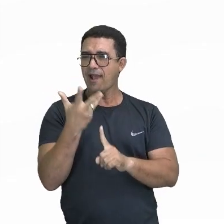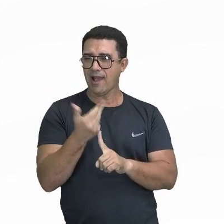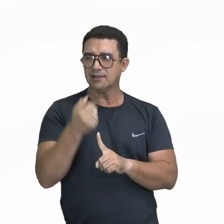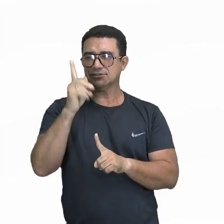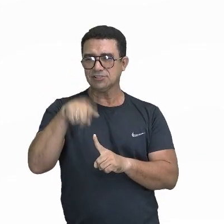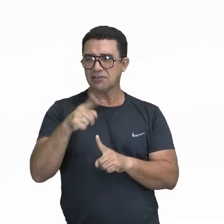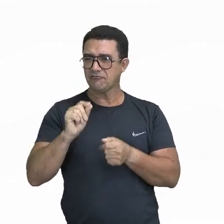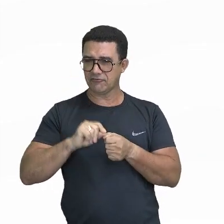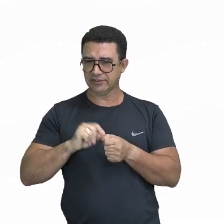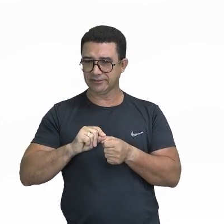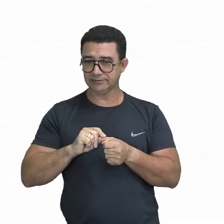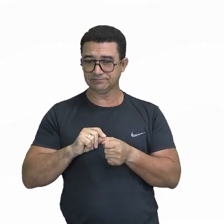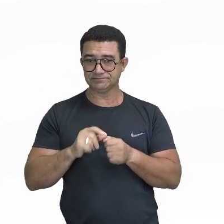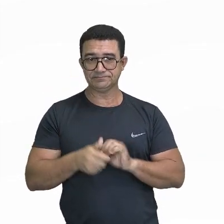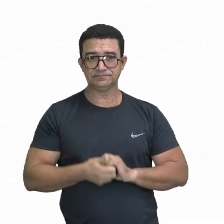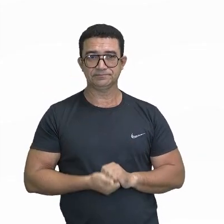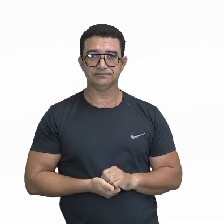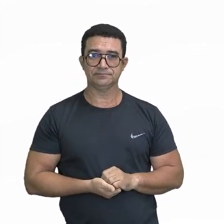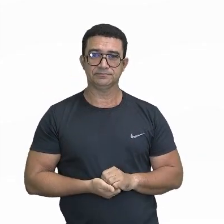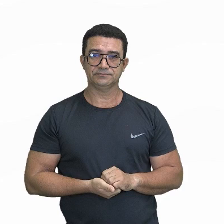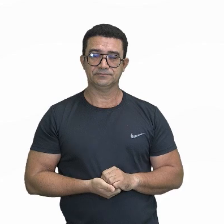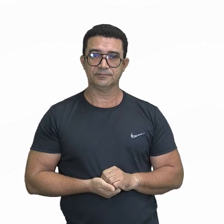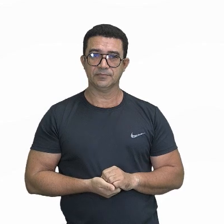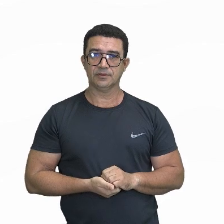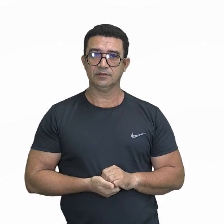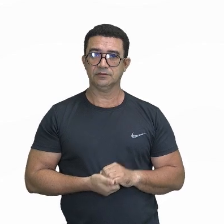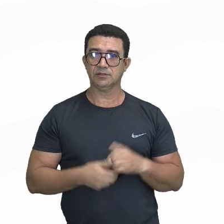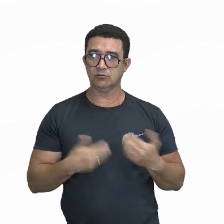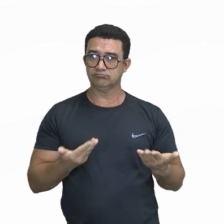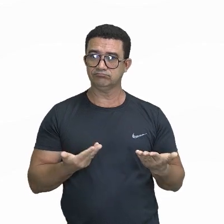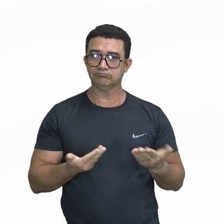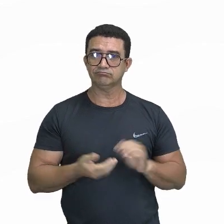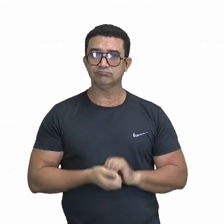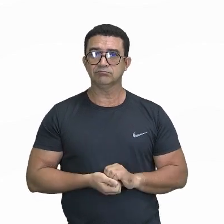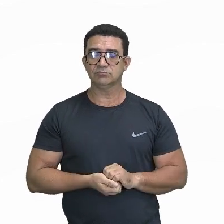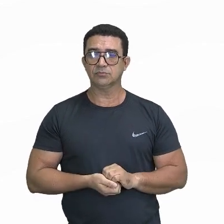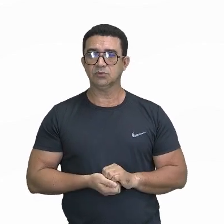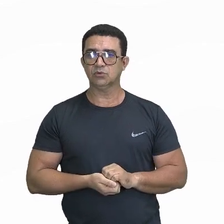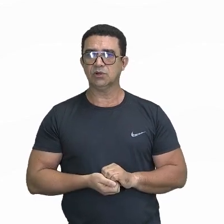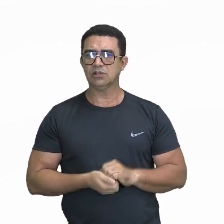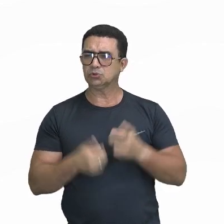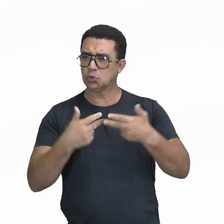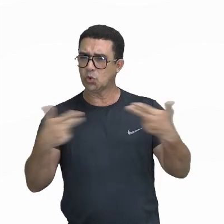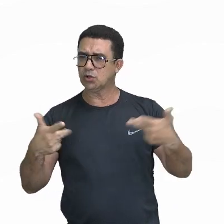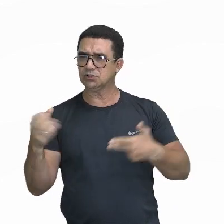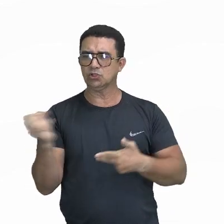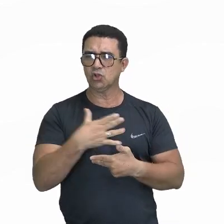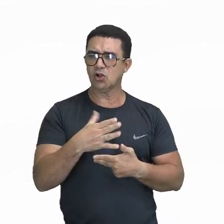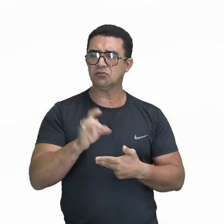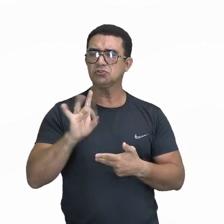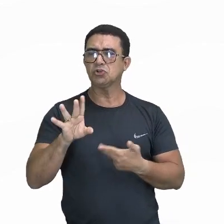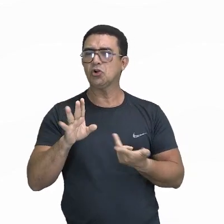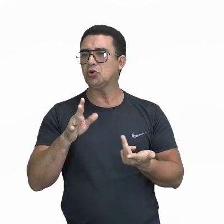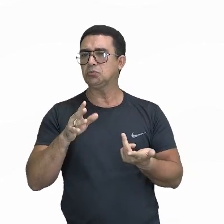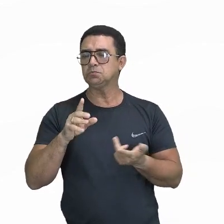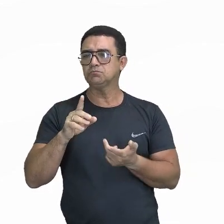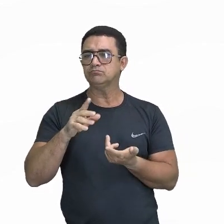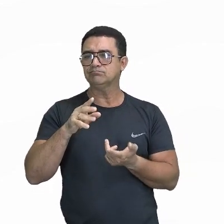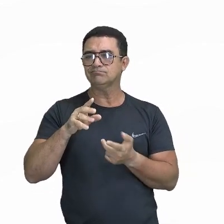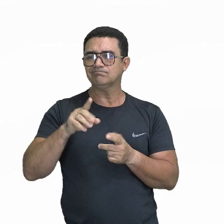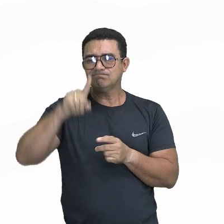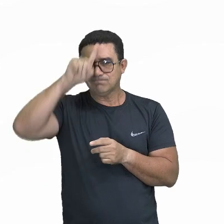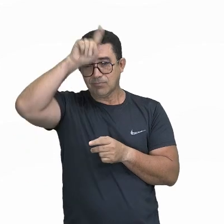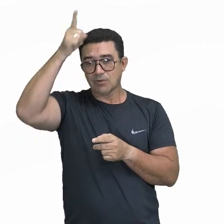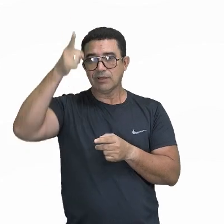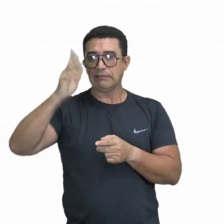produzida? Então, nesse momento, a inovação não se dá apenas pela criação de técnicas inusitadas,